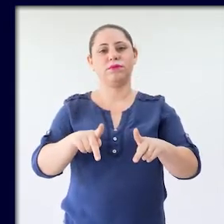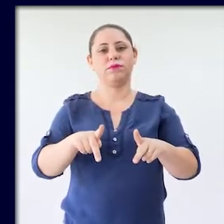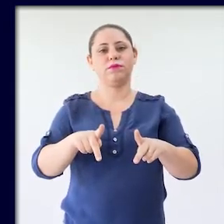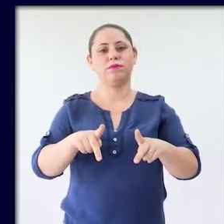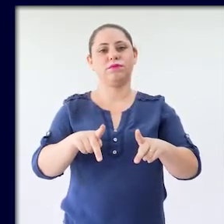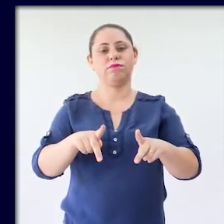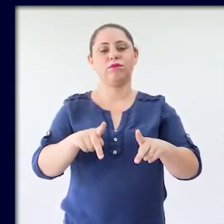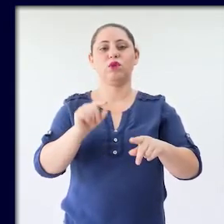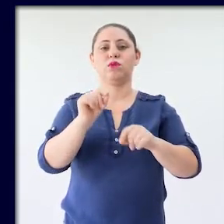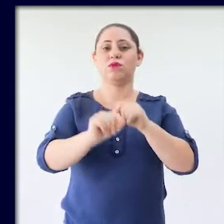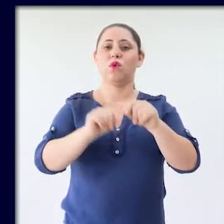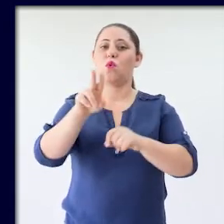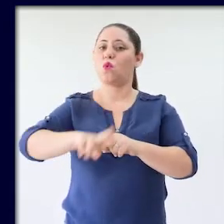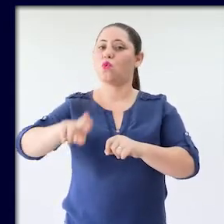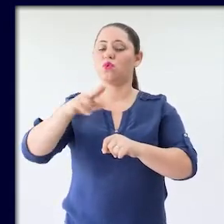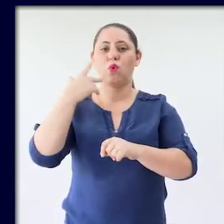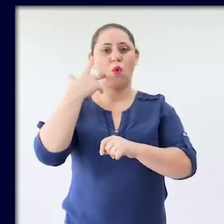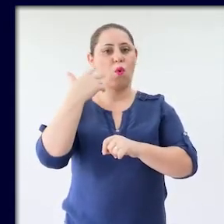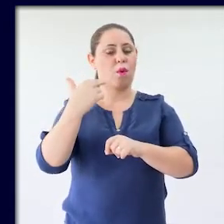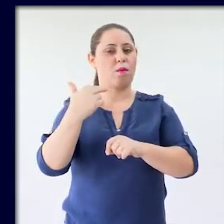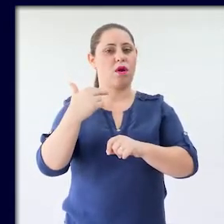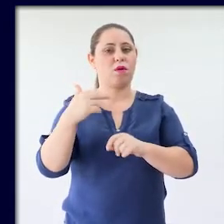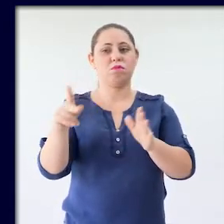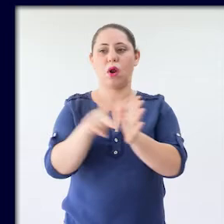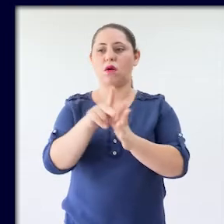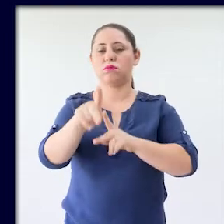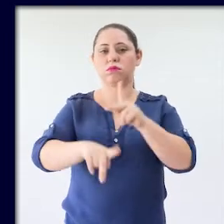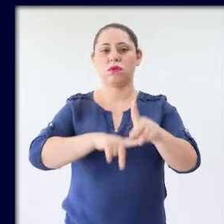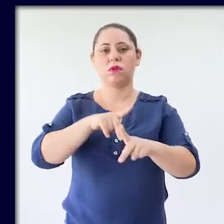público, sendo de uso comum,